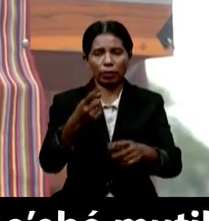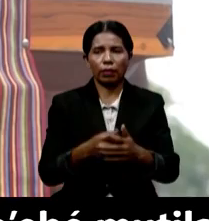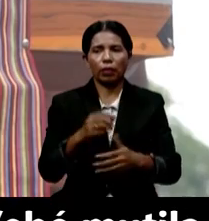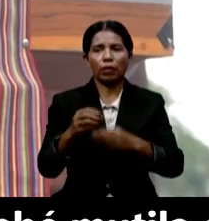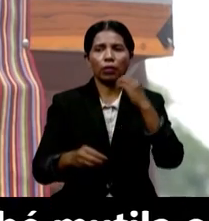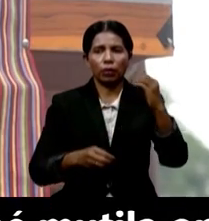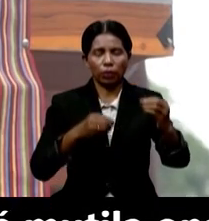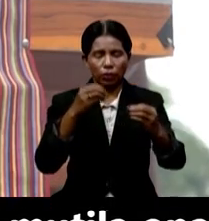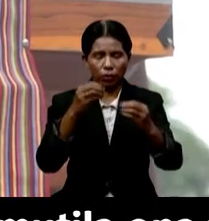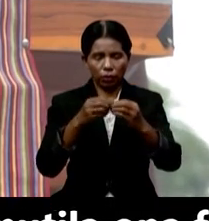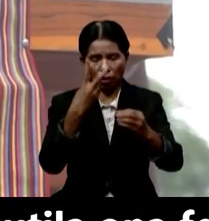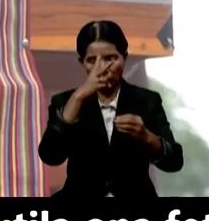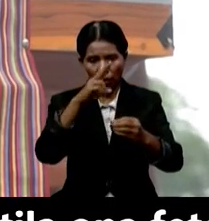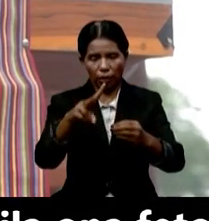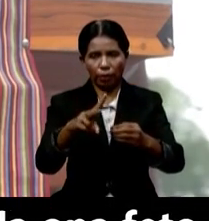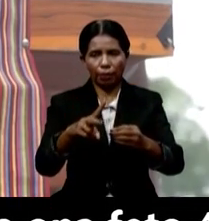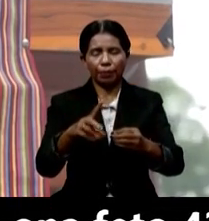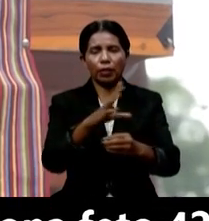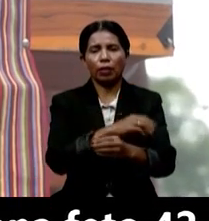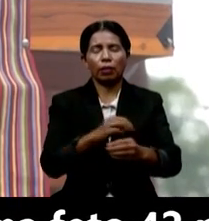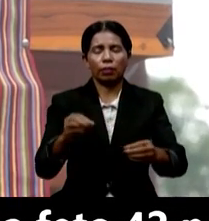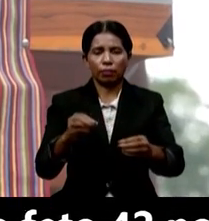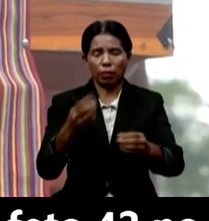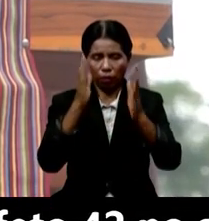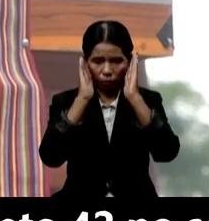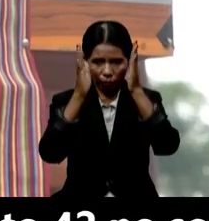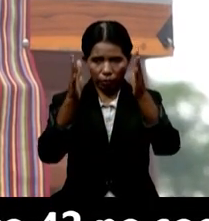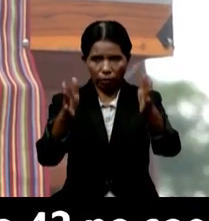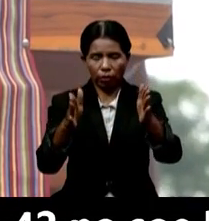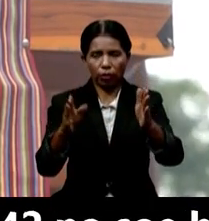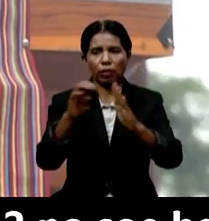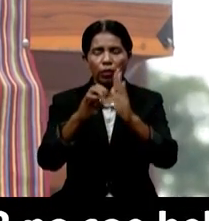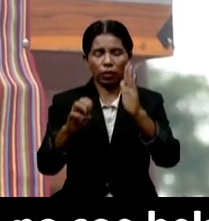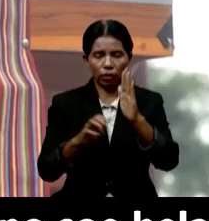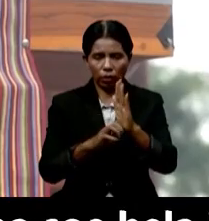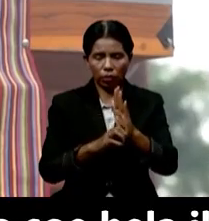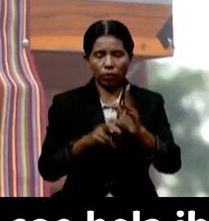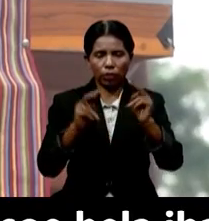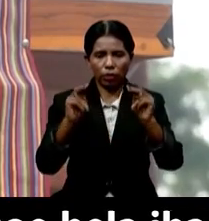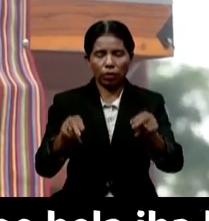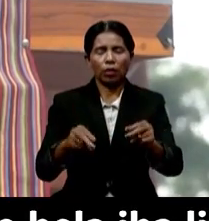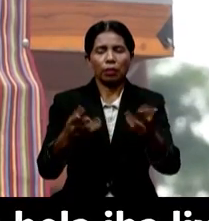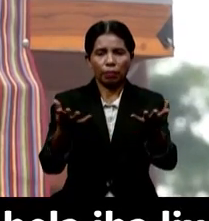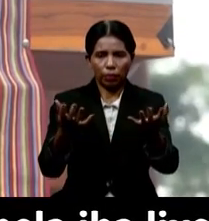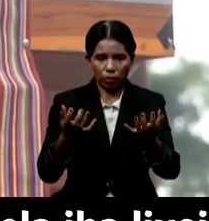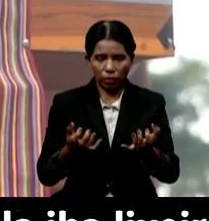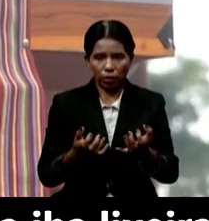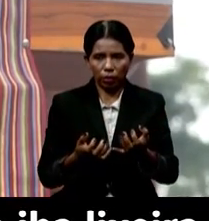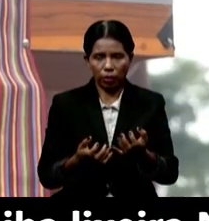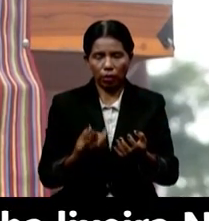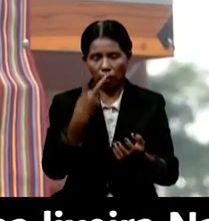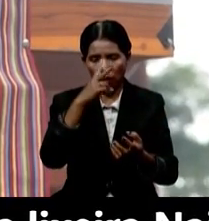uma necessidade para reforma ainda deve haver liu para estado de interesse de liu ato